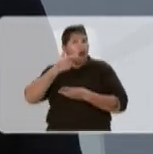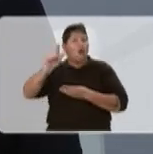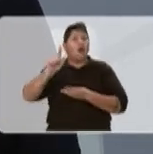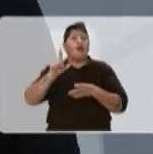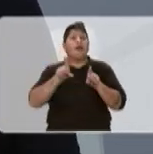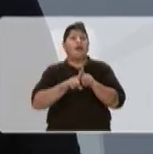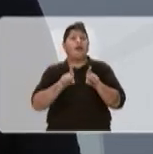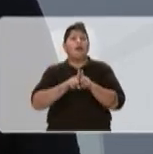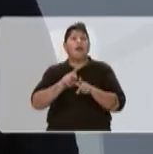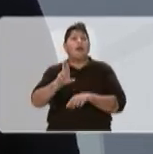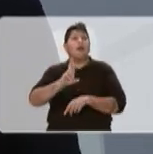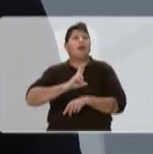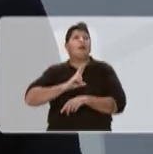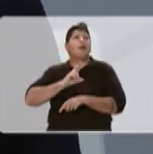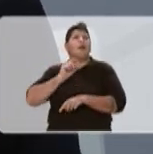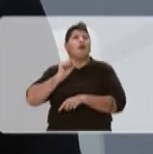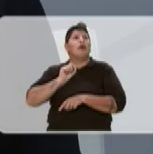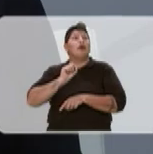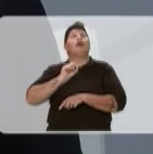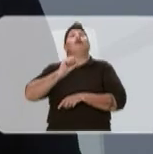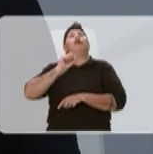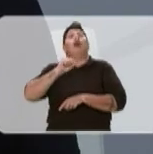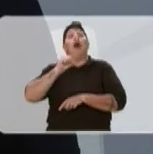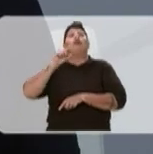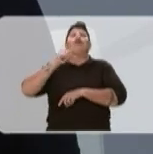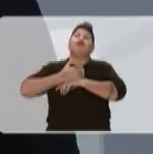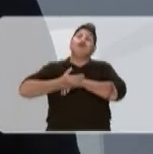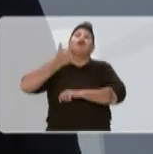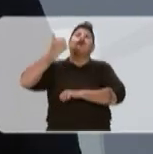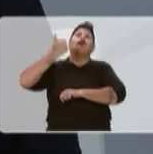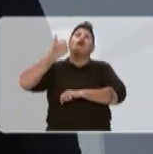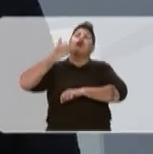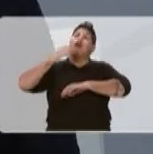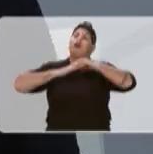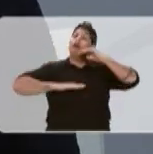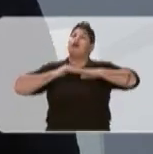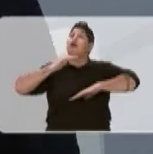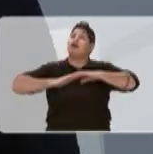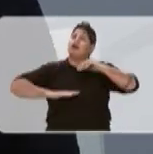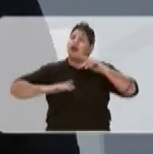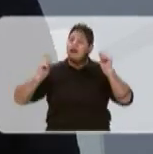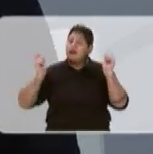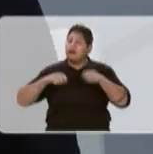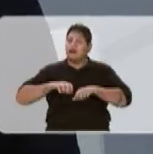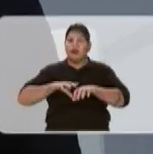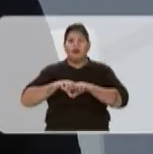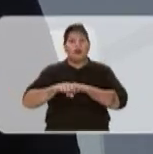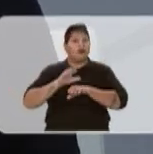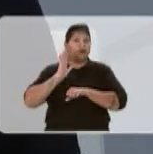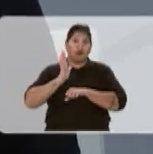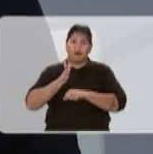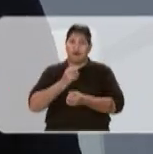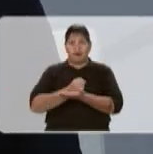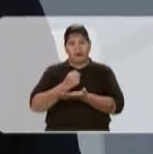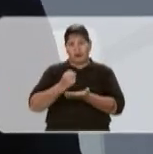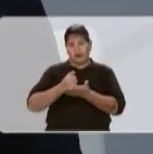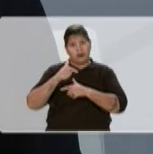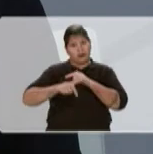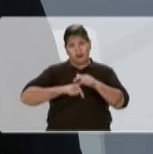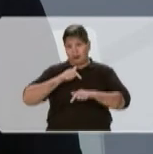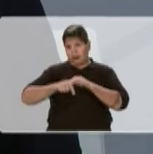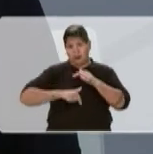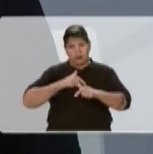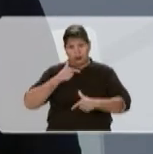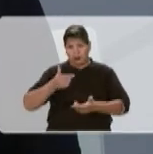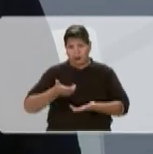encontram. Outra alegação é de que os melhores profissionais capacitados já